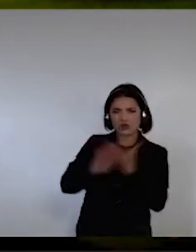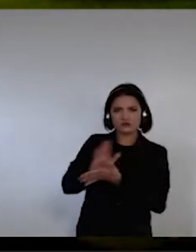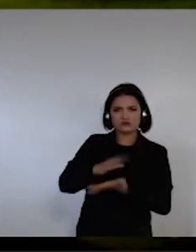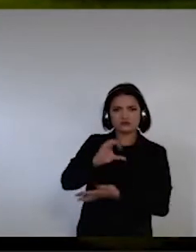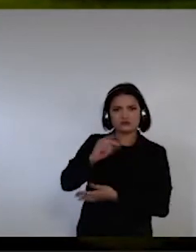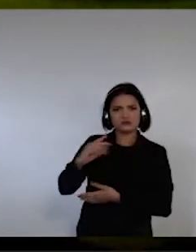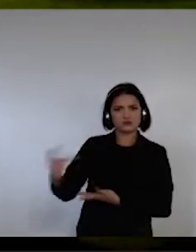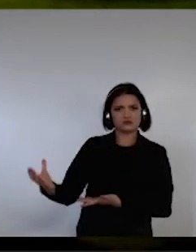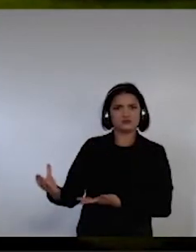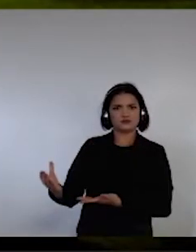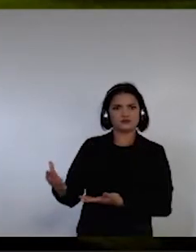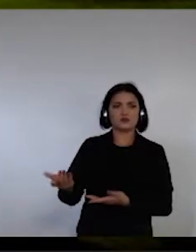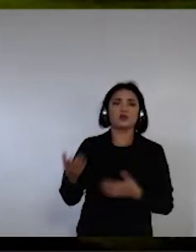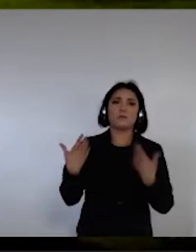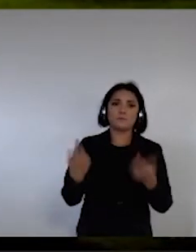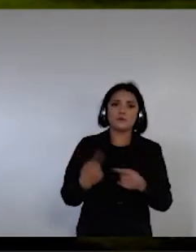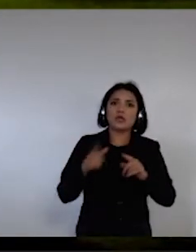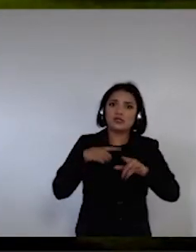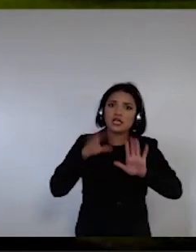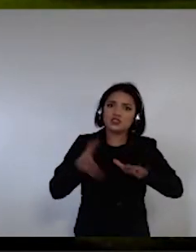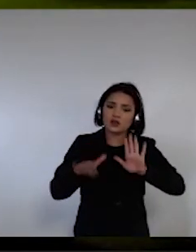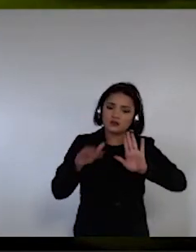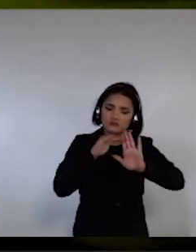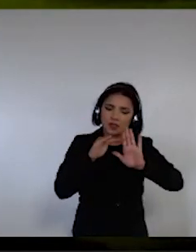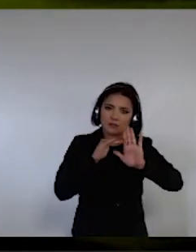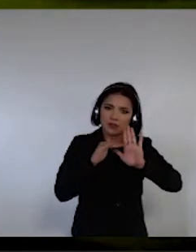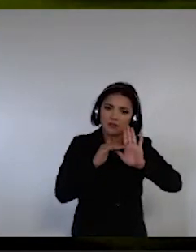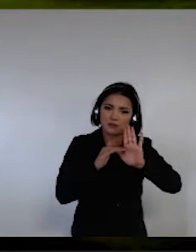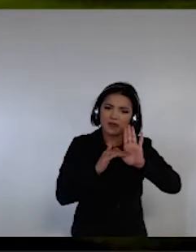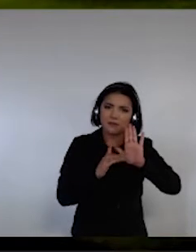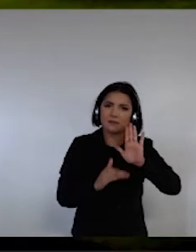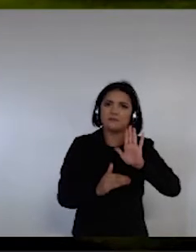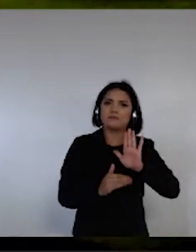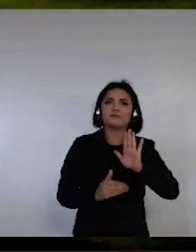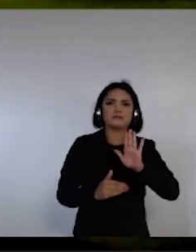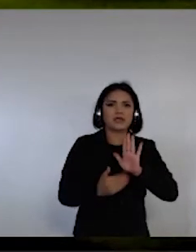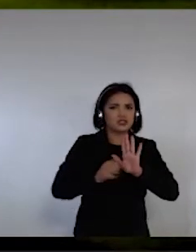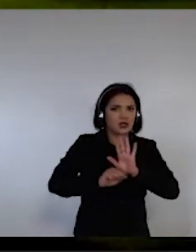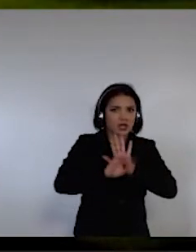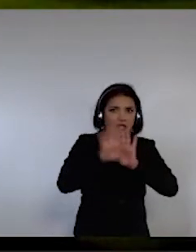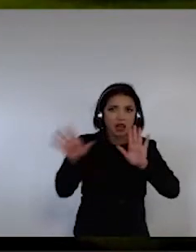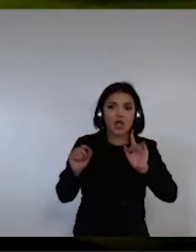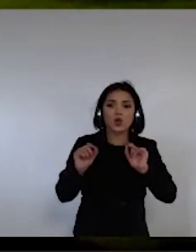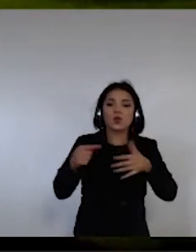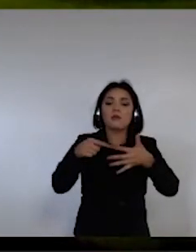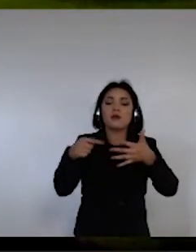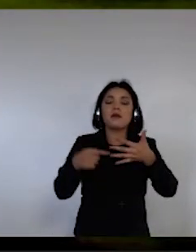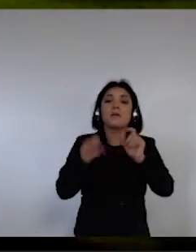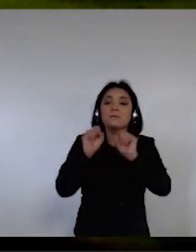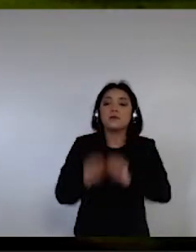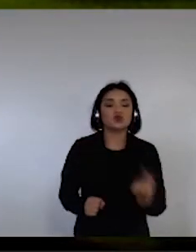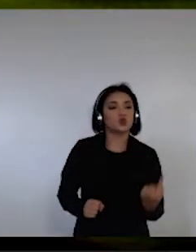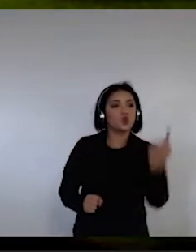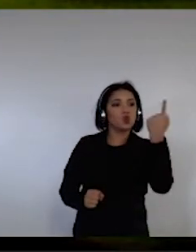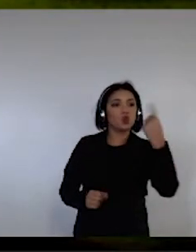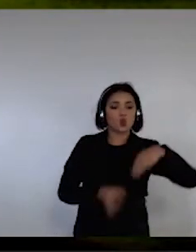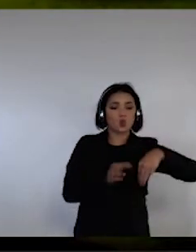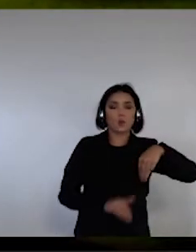são muito, muito boas e acho que apropriadas dentro desse espírito de coparticipação